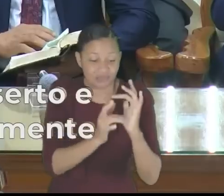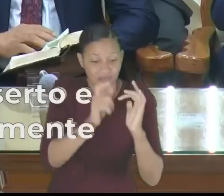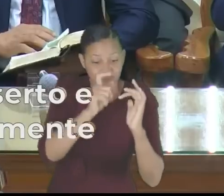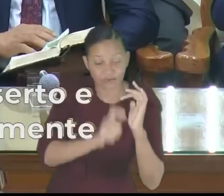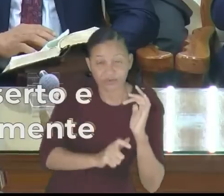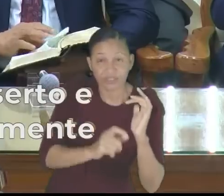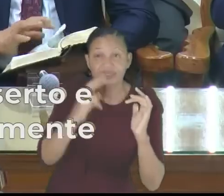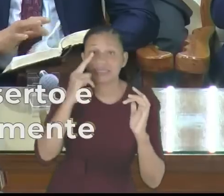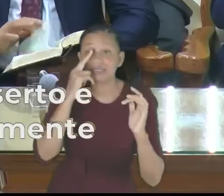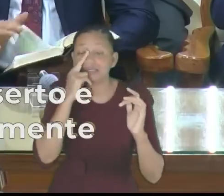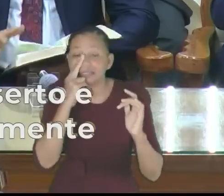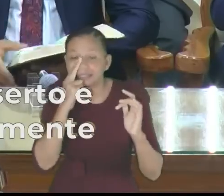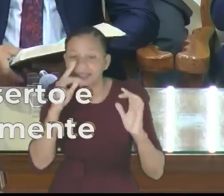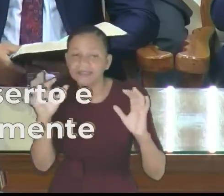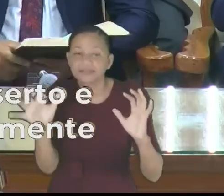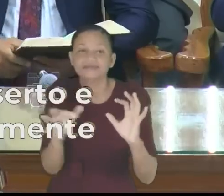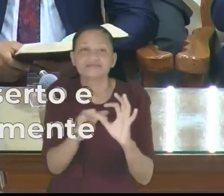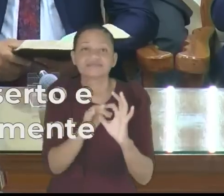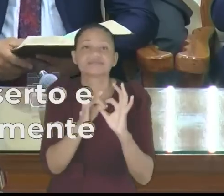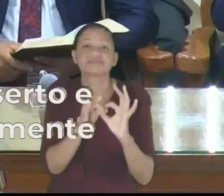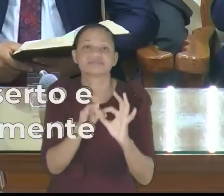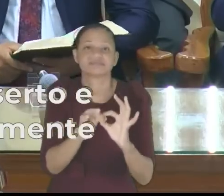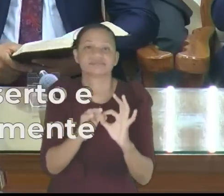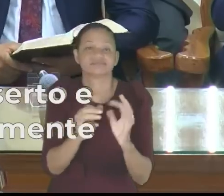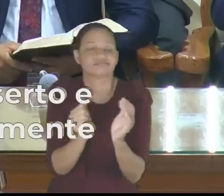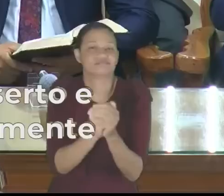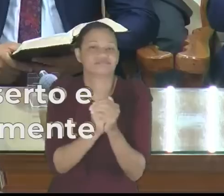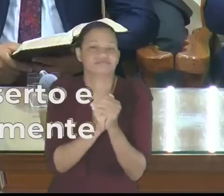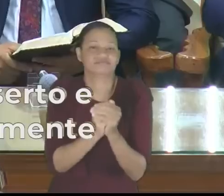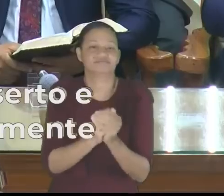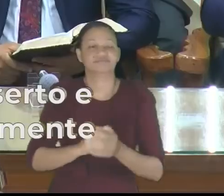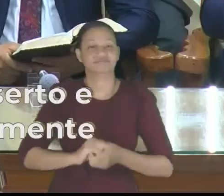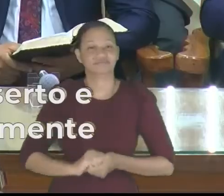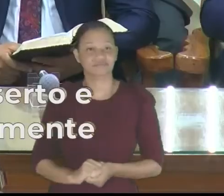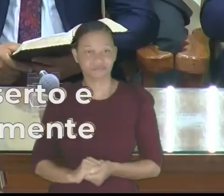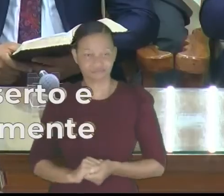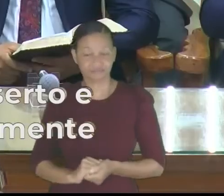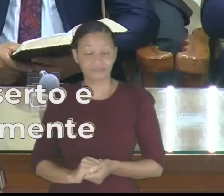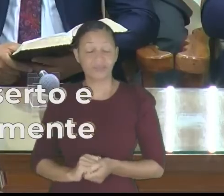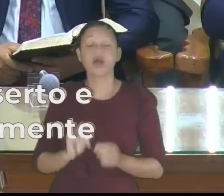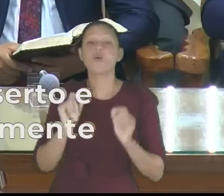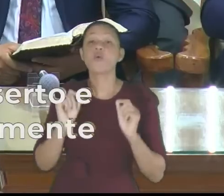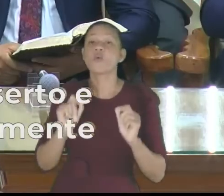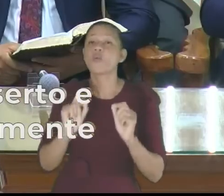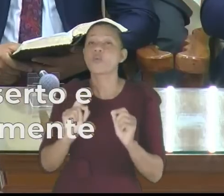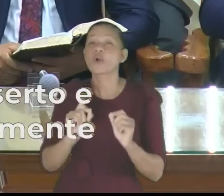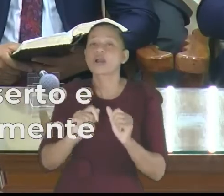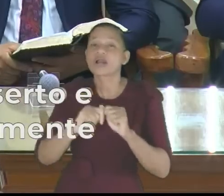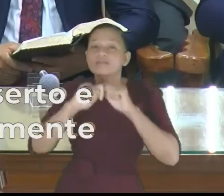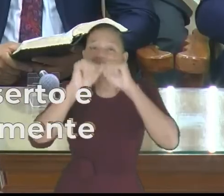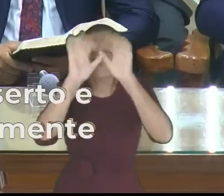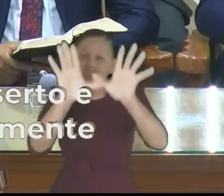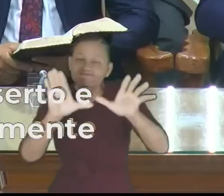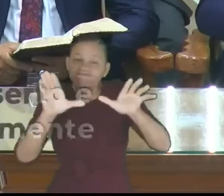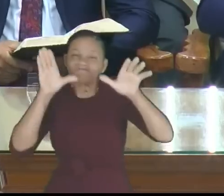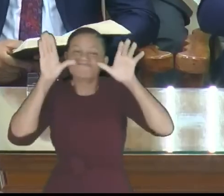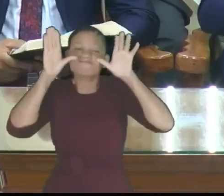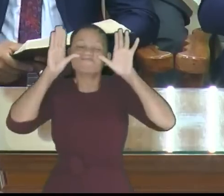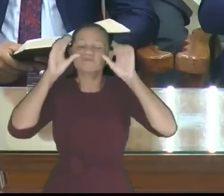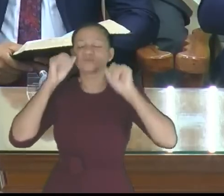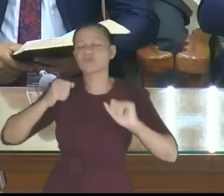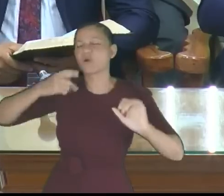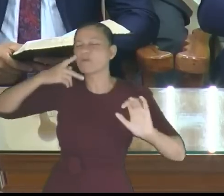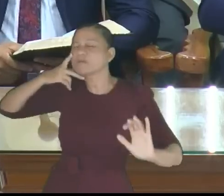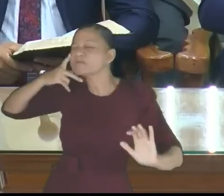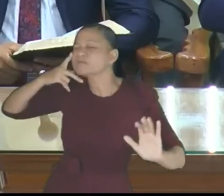a Jesus. Amém? Na visão profética foi vista a igreja subindo do